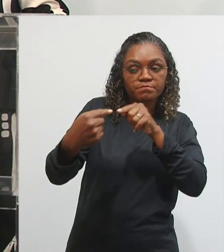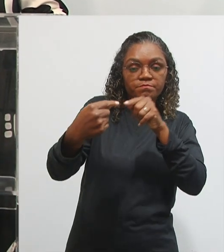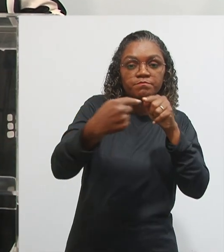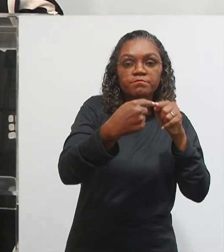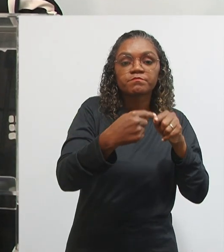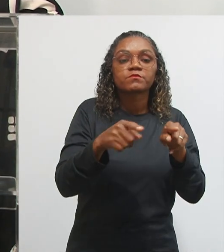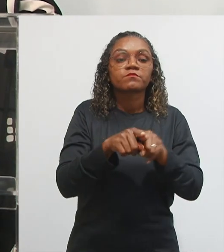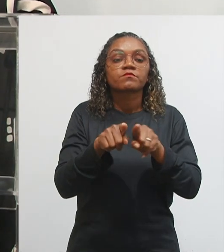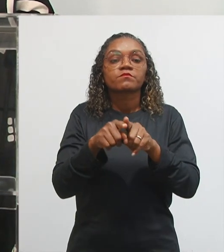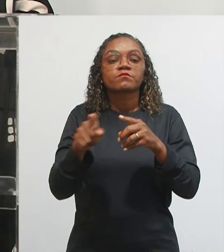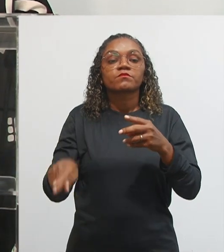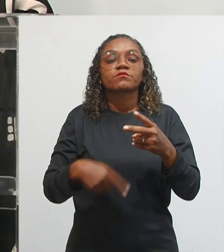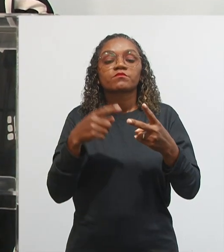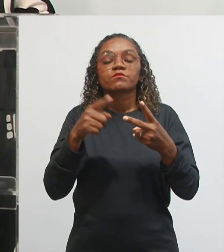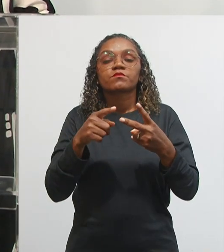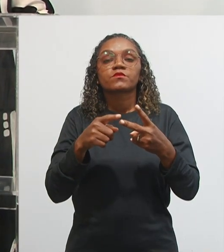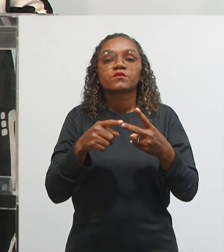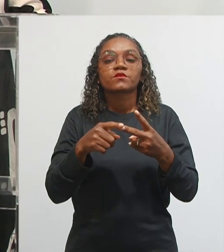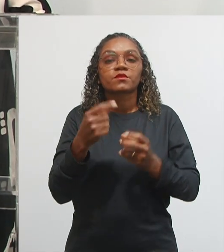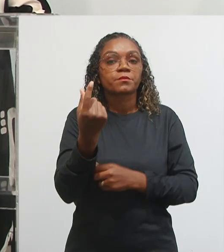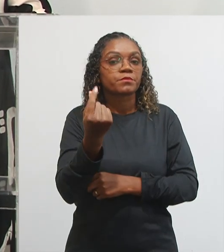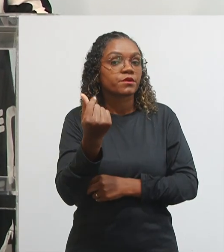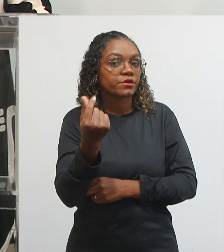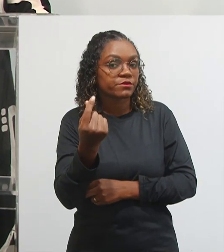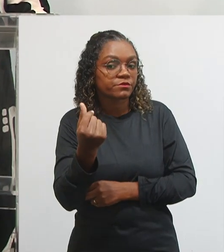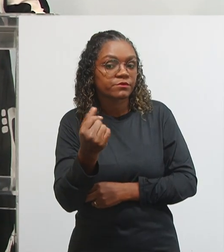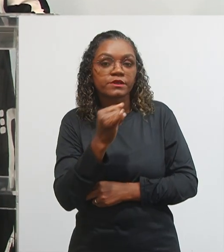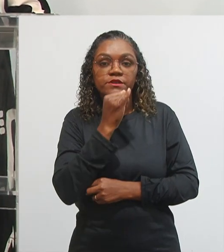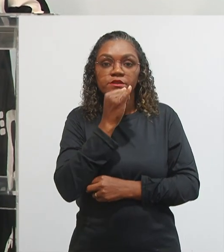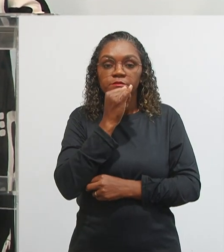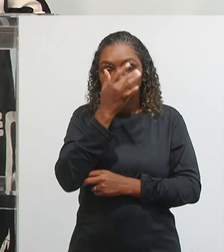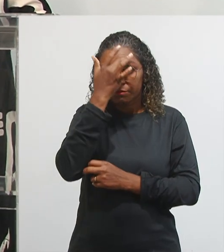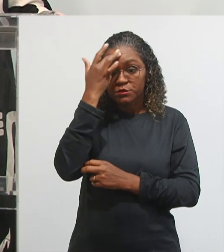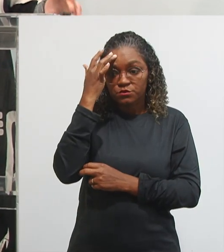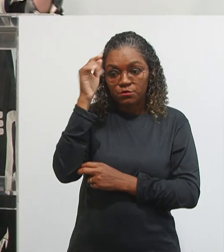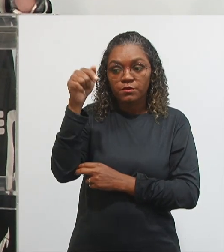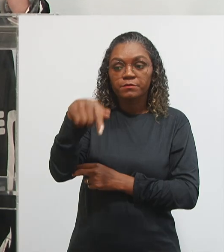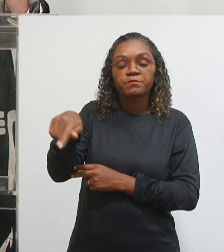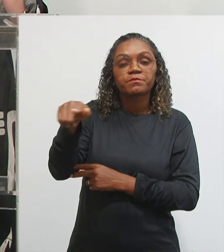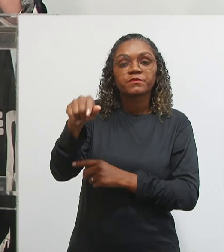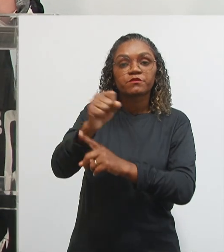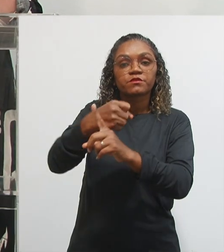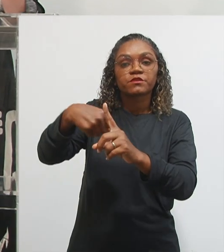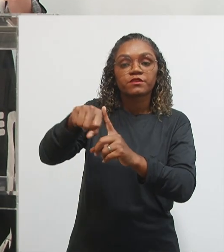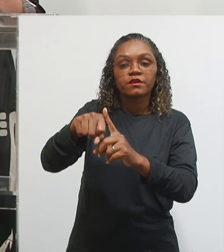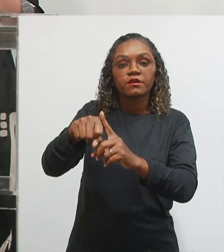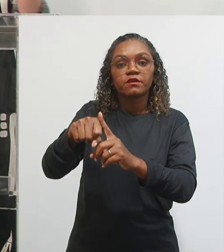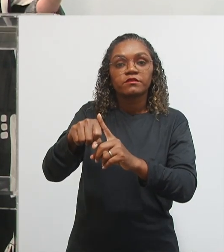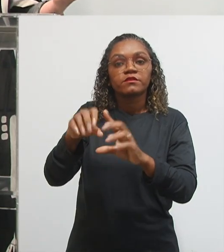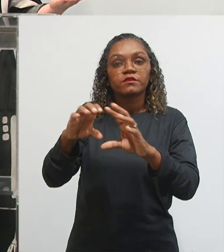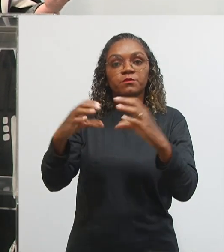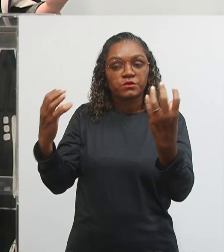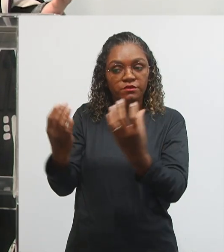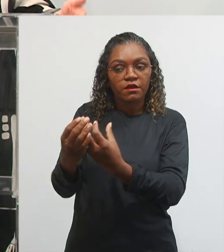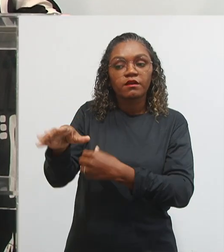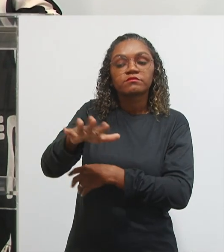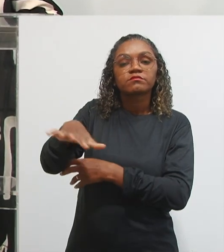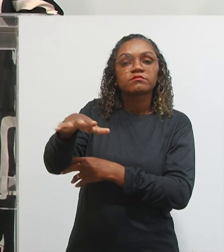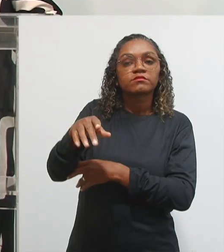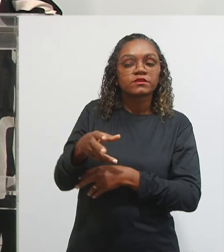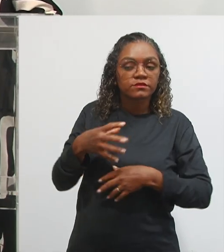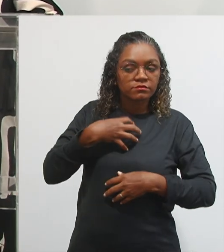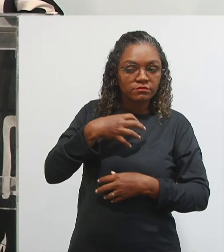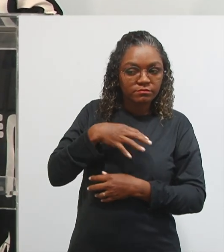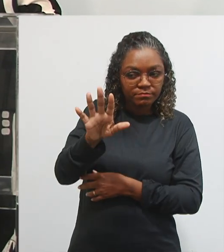pensar no preço, que no caso do público ele é um pouco diferente, né? Mas no caso do privado é o preço mesmo que você paga pelo